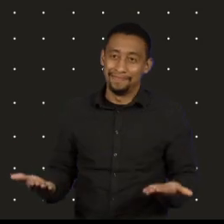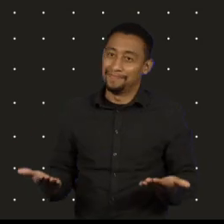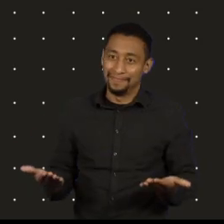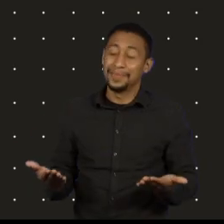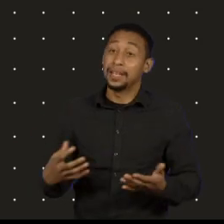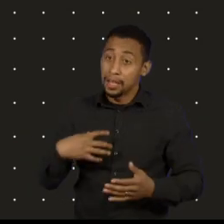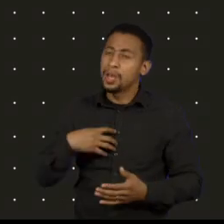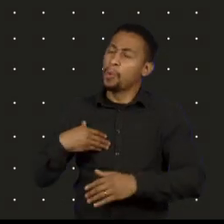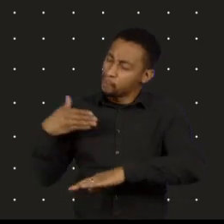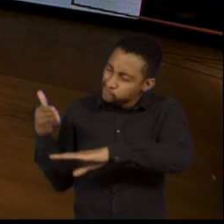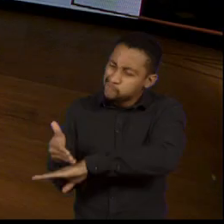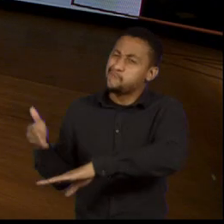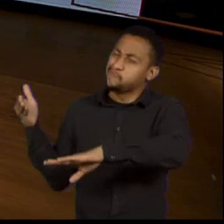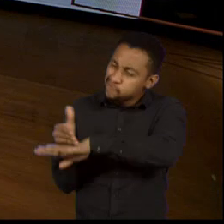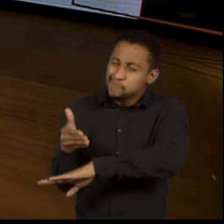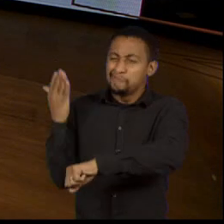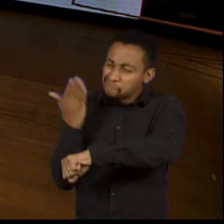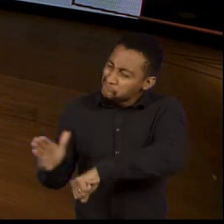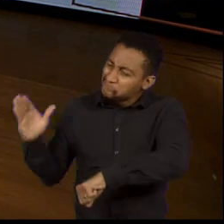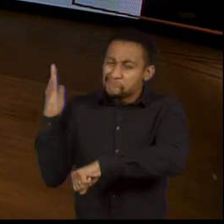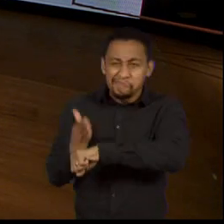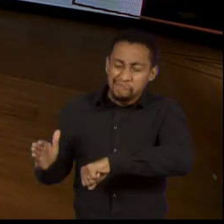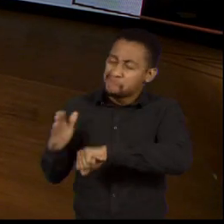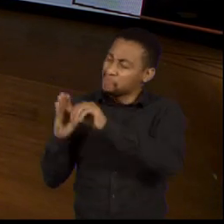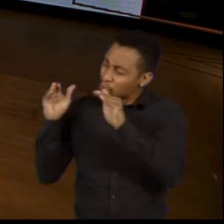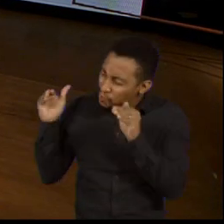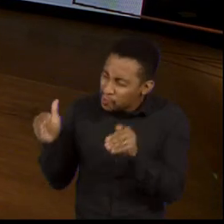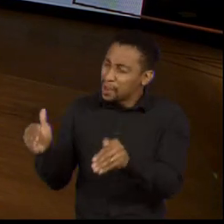eu só me dedicava àquilo. Então, foi um momento